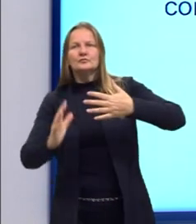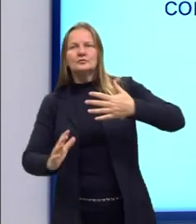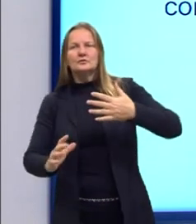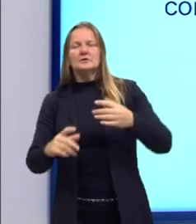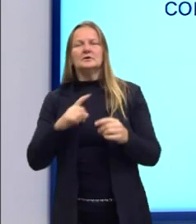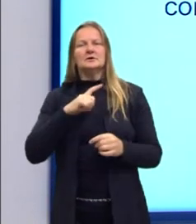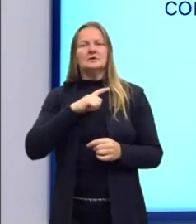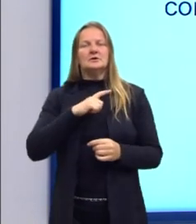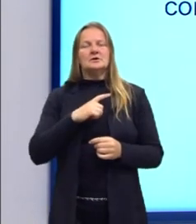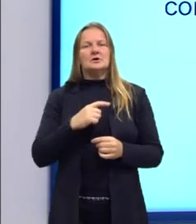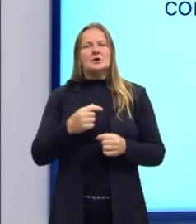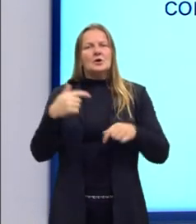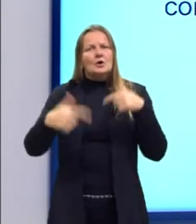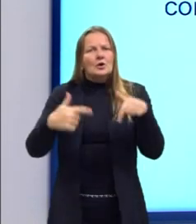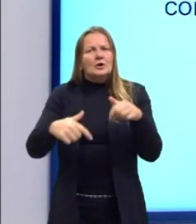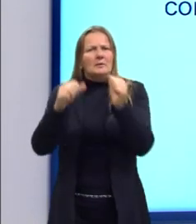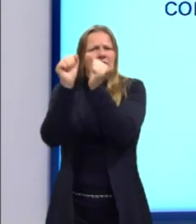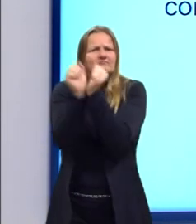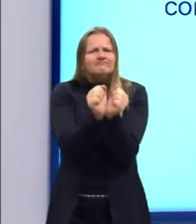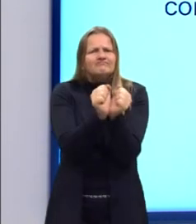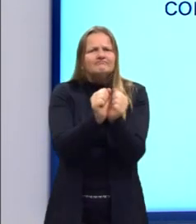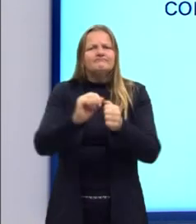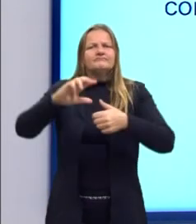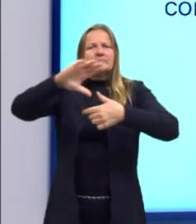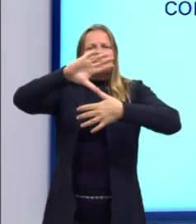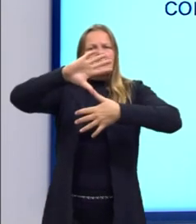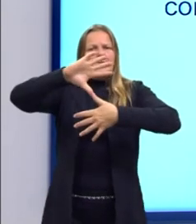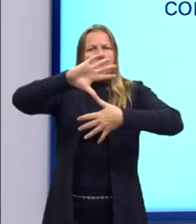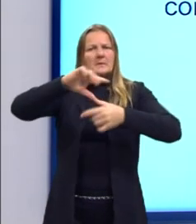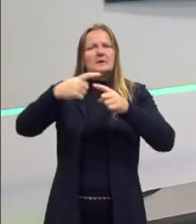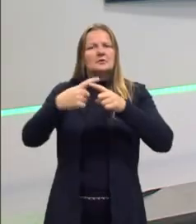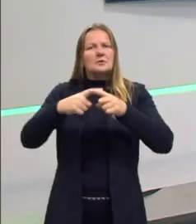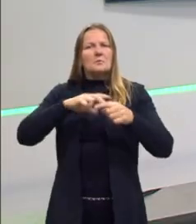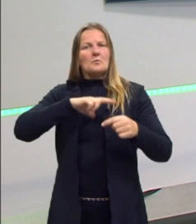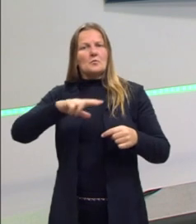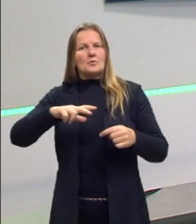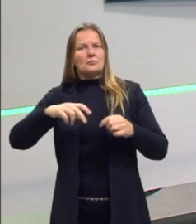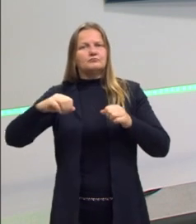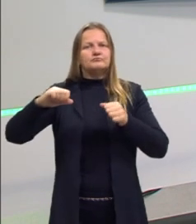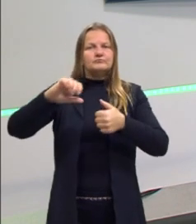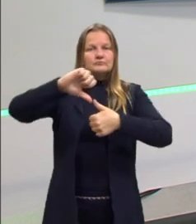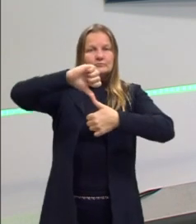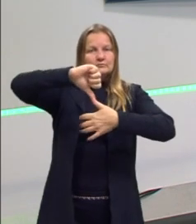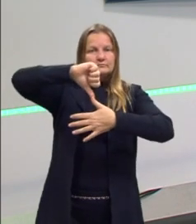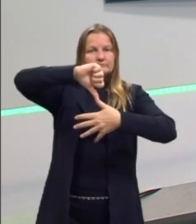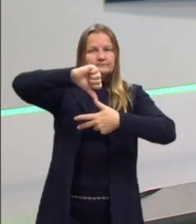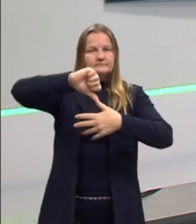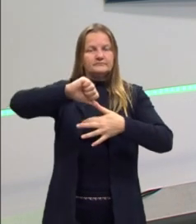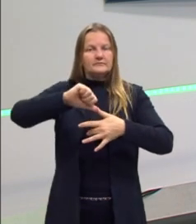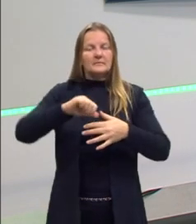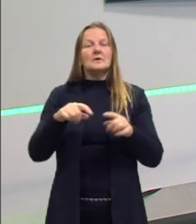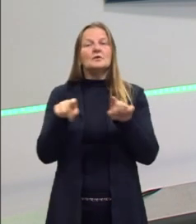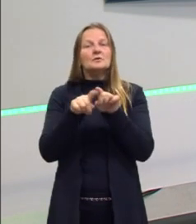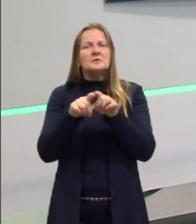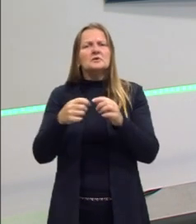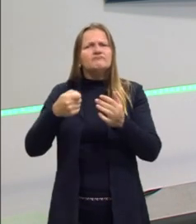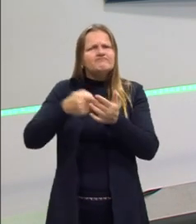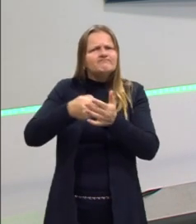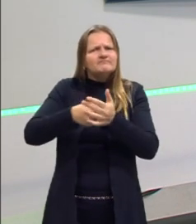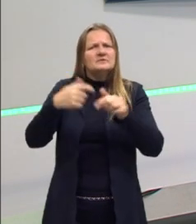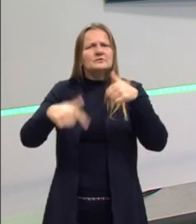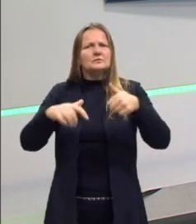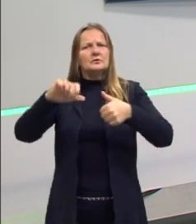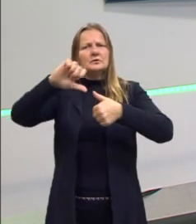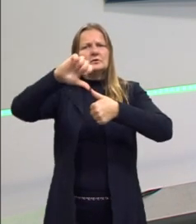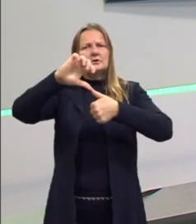o tráfico o trabalho escravo na América portuguesa e o trabalho compulsório né o trabalho forçado empregado aí na